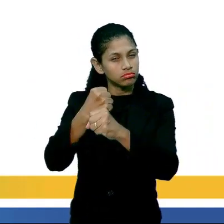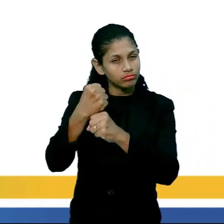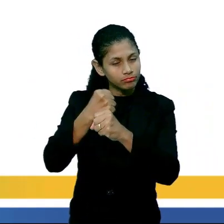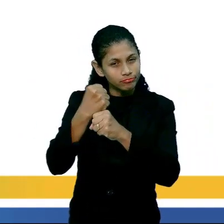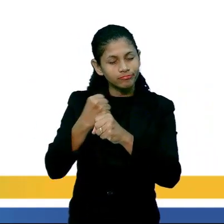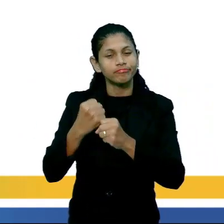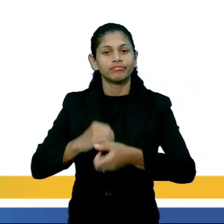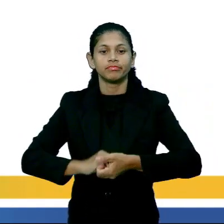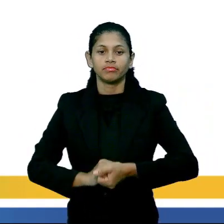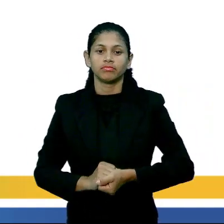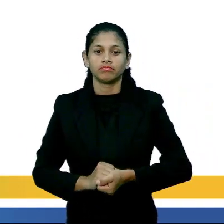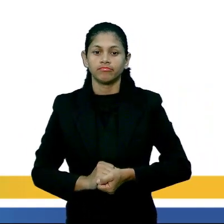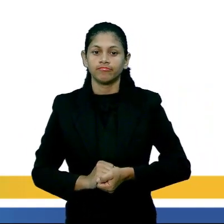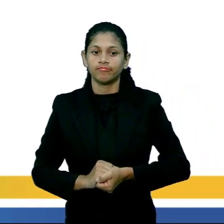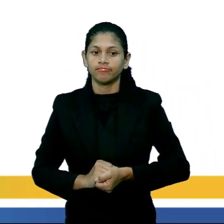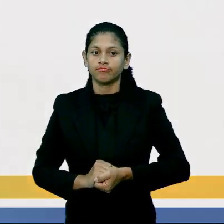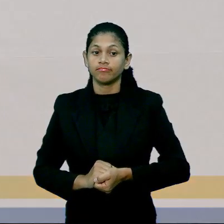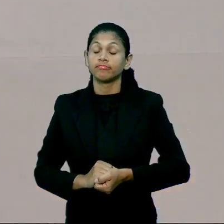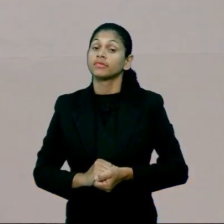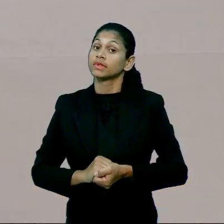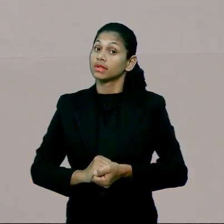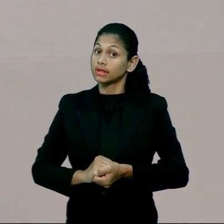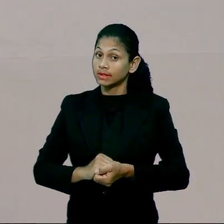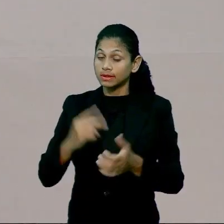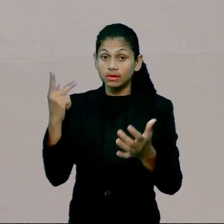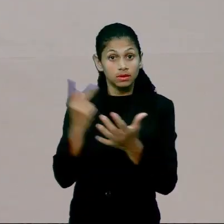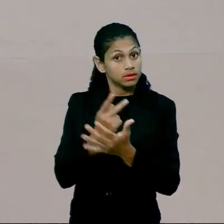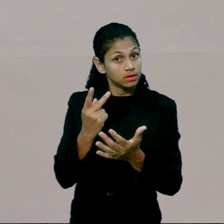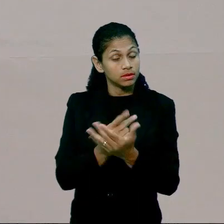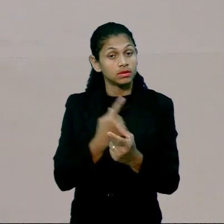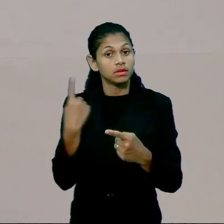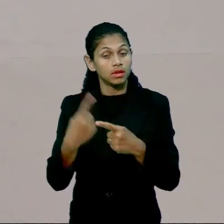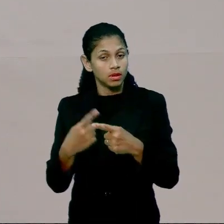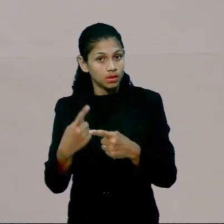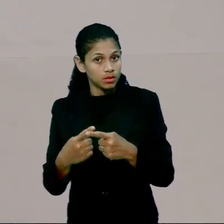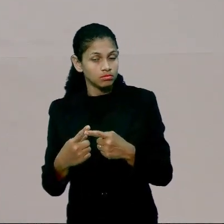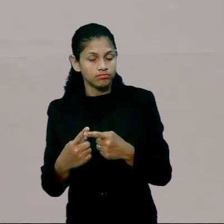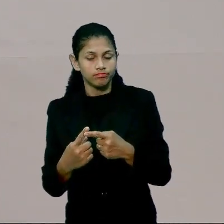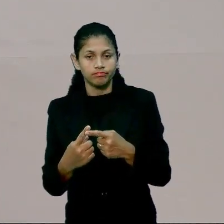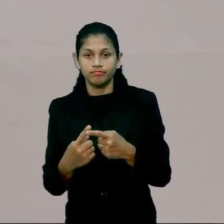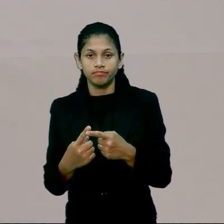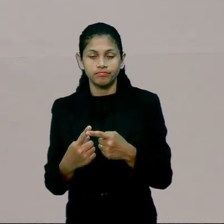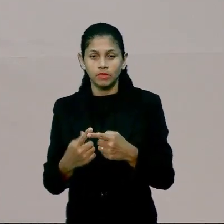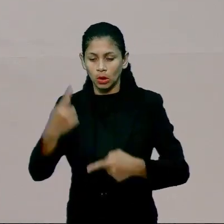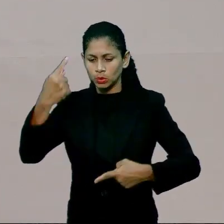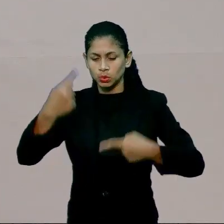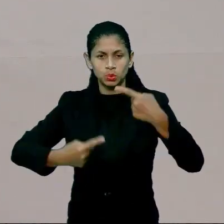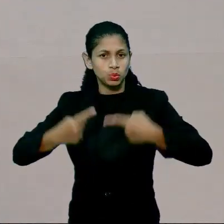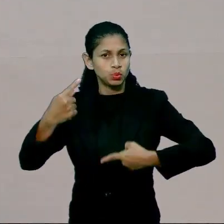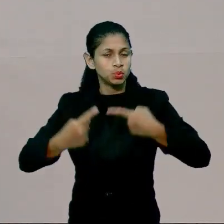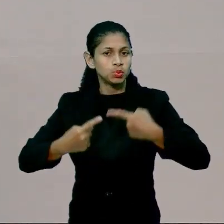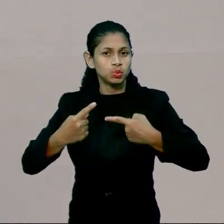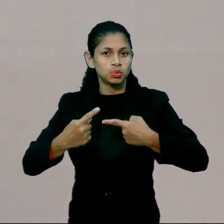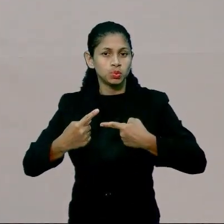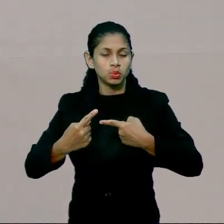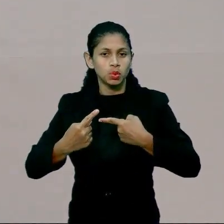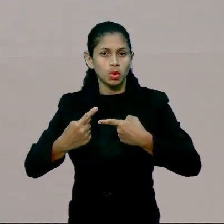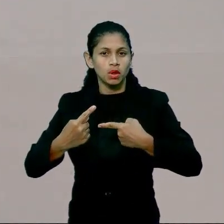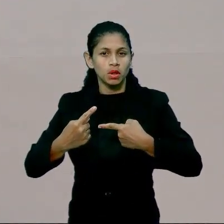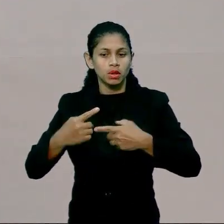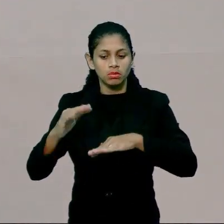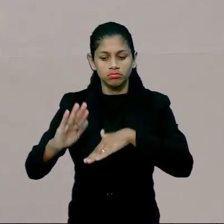Você vai perceber aí que não é a nossa resposta, principalmente porque não está sendo debatida a questão da